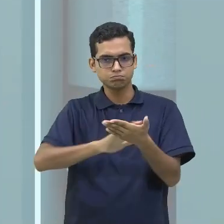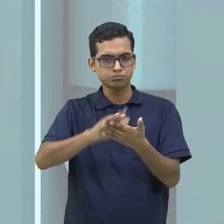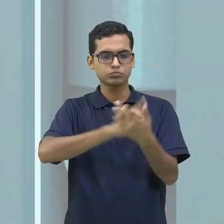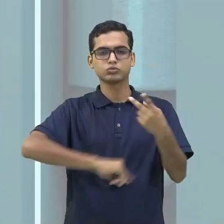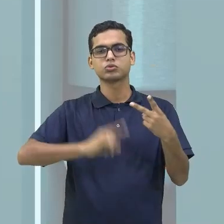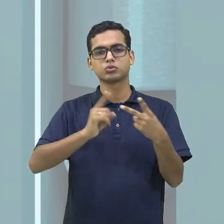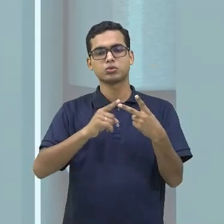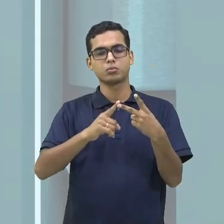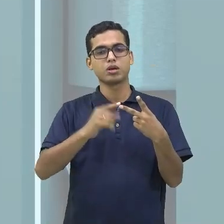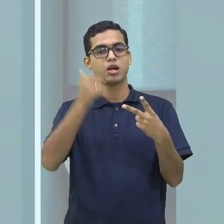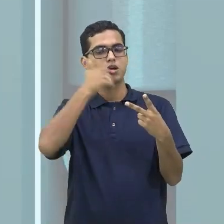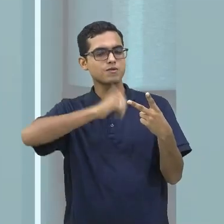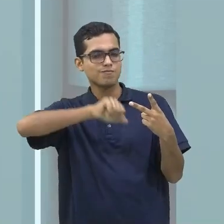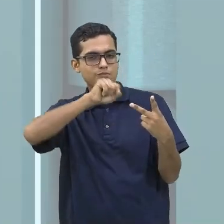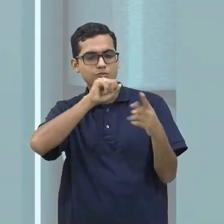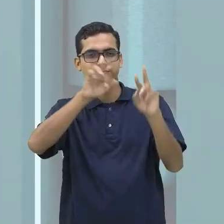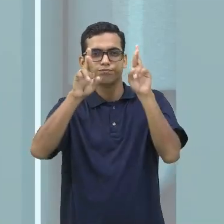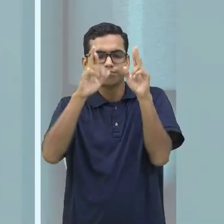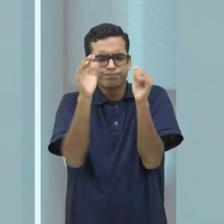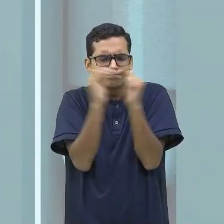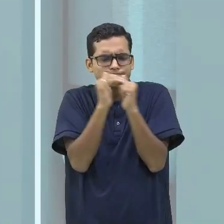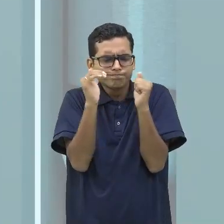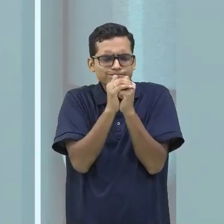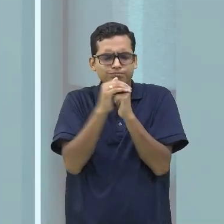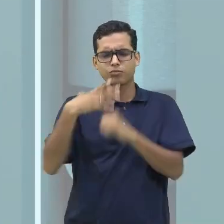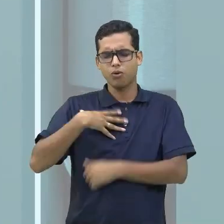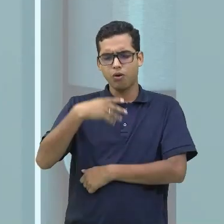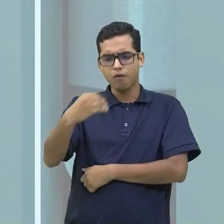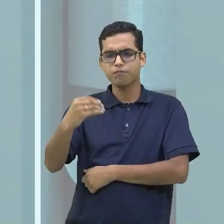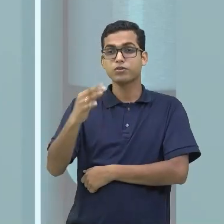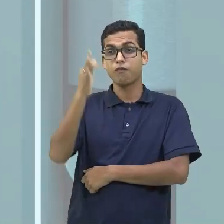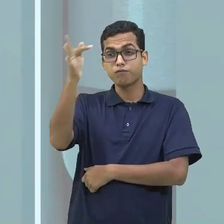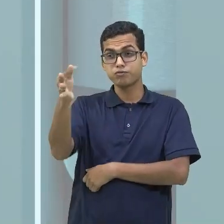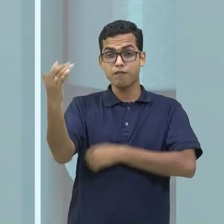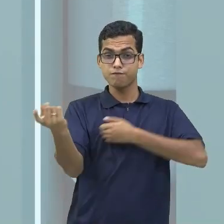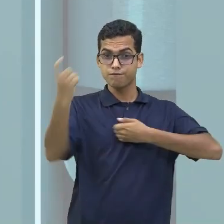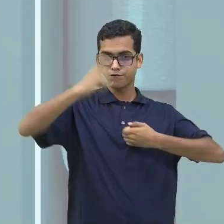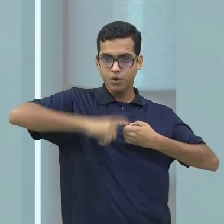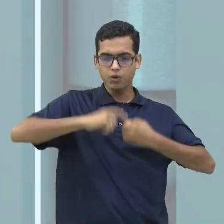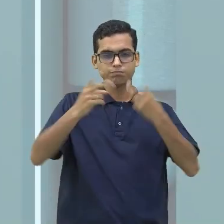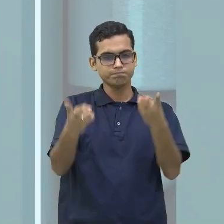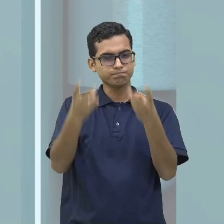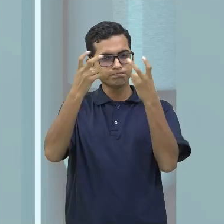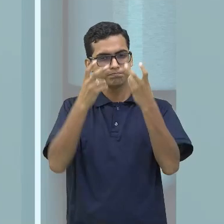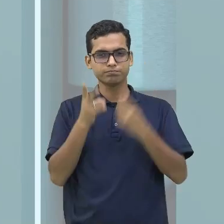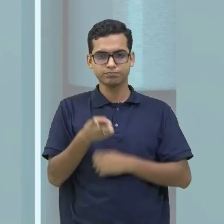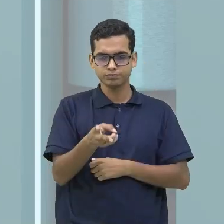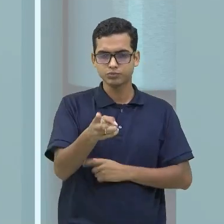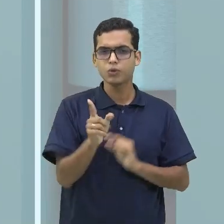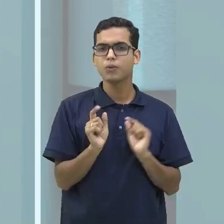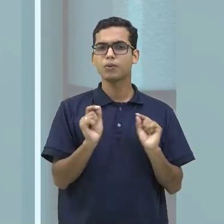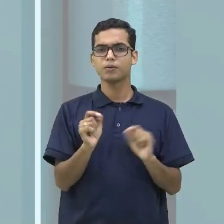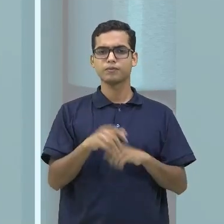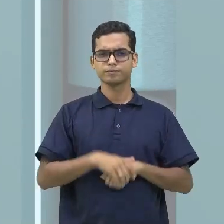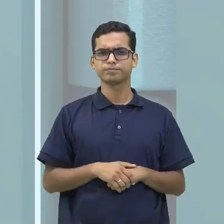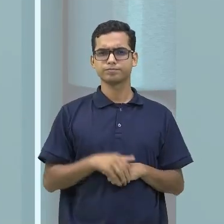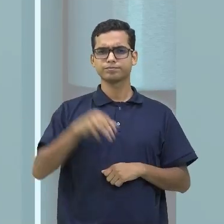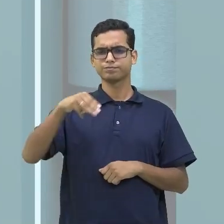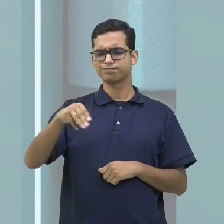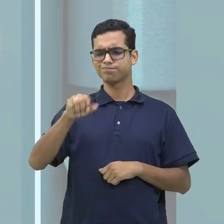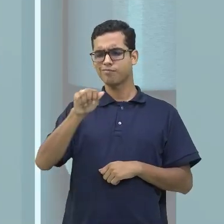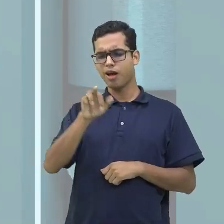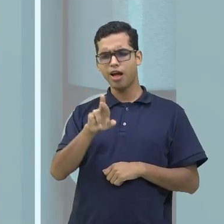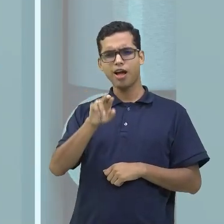pelo retorno de seus filhos e assim por diante. Então, vejam que é, sim, uma redundância dizer que o mar é salgado, mas é